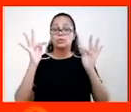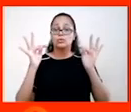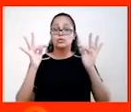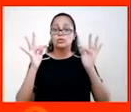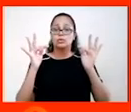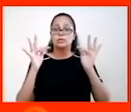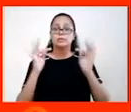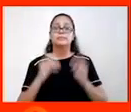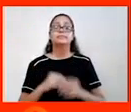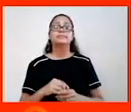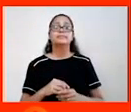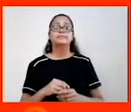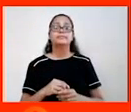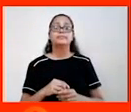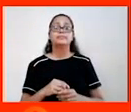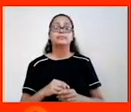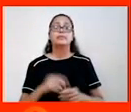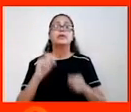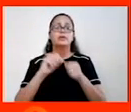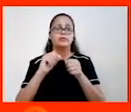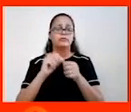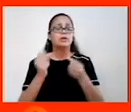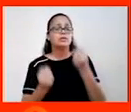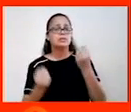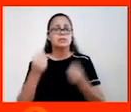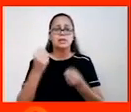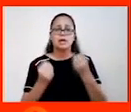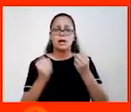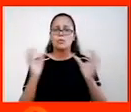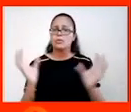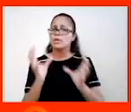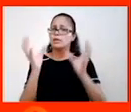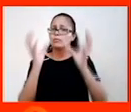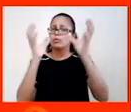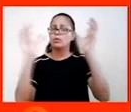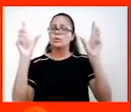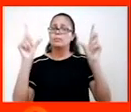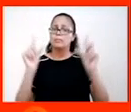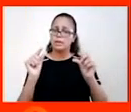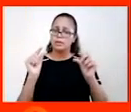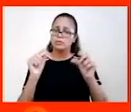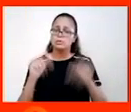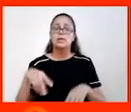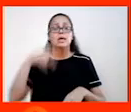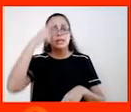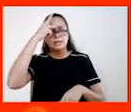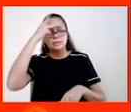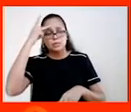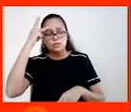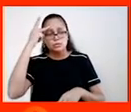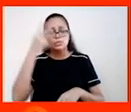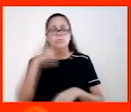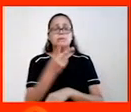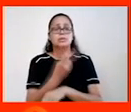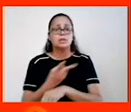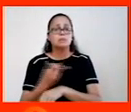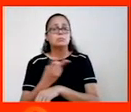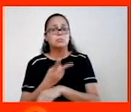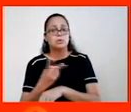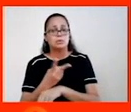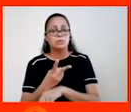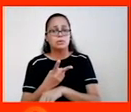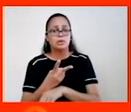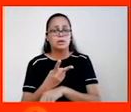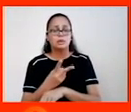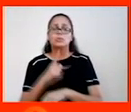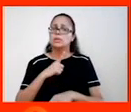dos motores produzindo também automóveis que poluem menos. E as pessoas têm procurado, né? Inclusive nós temos hoje em dia os veículos